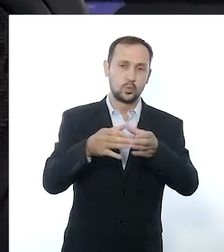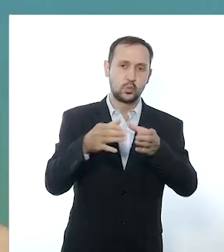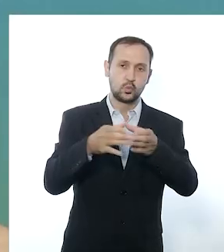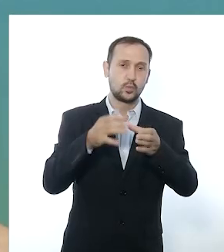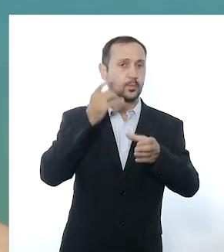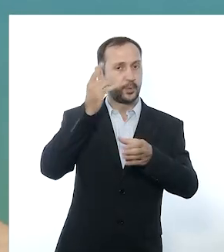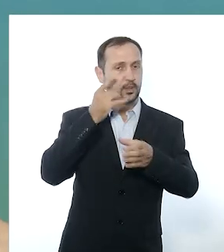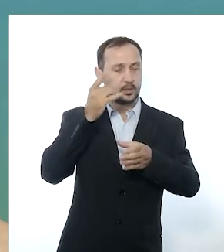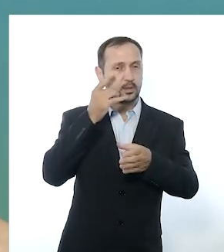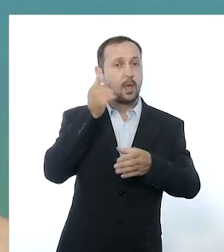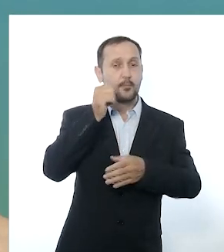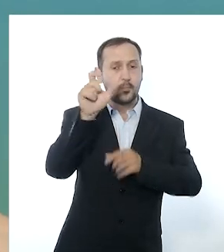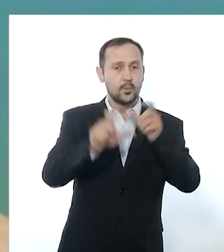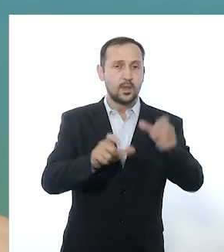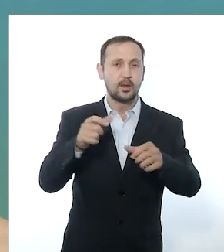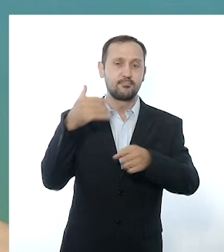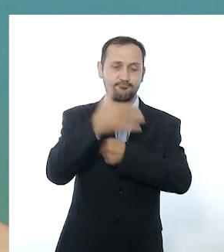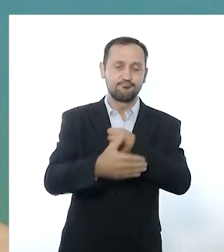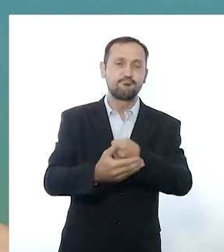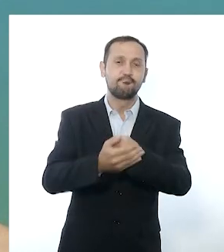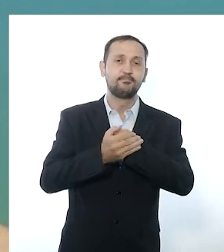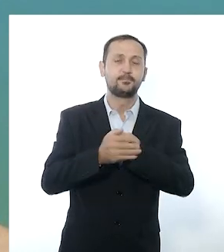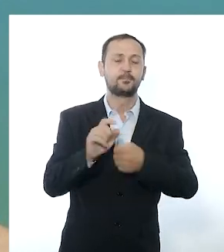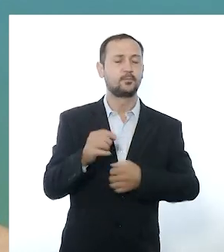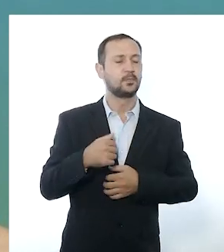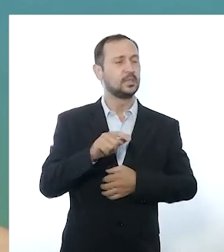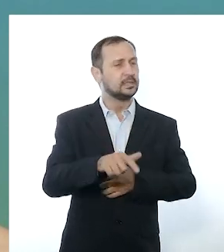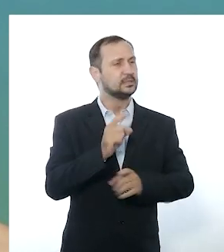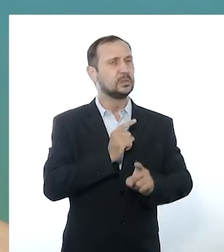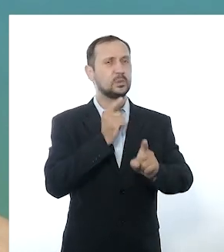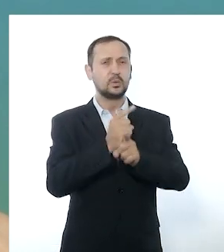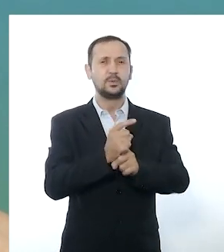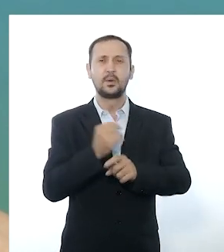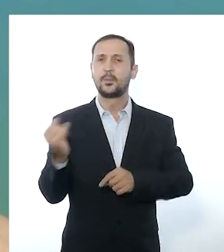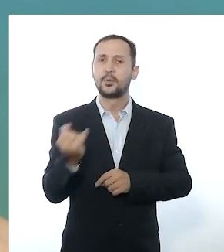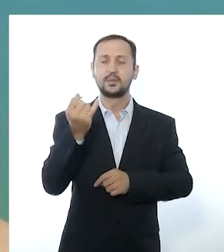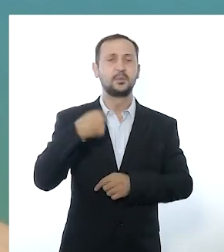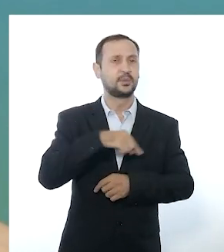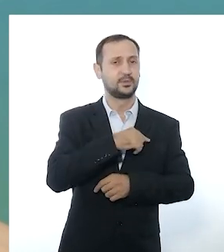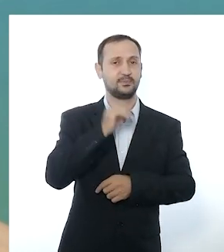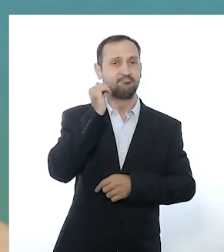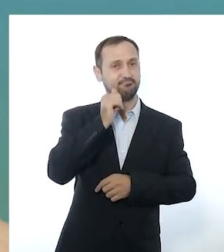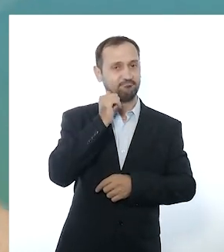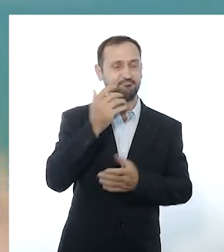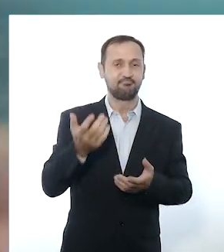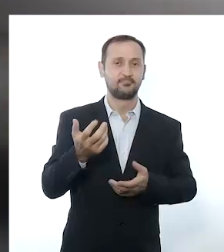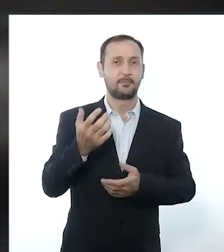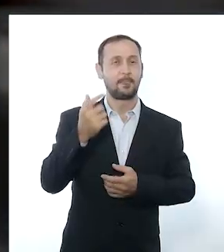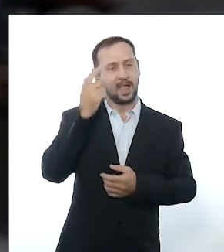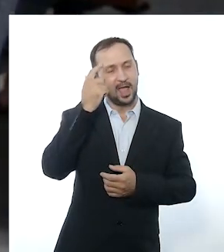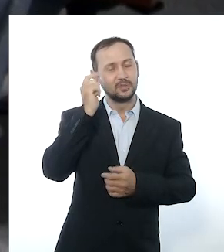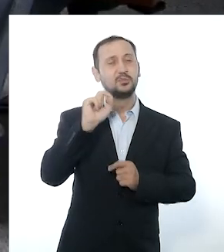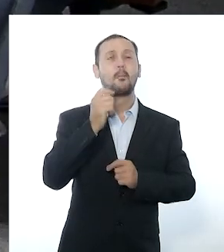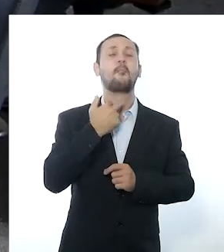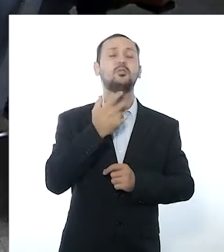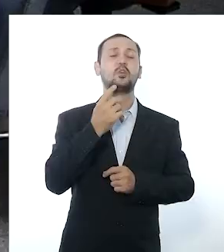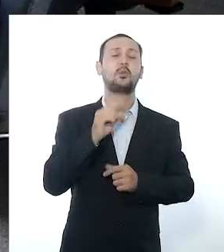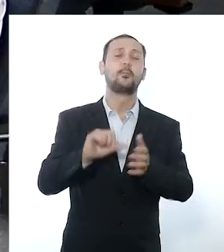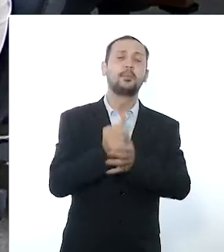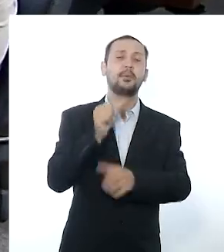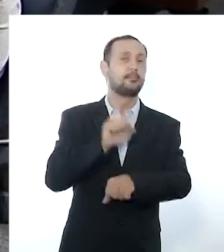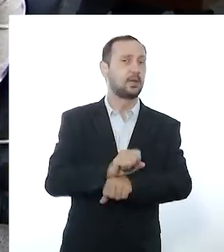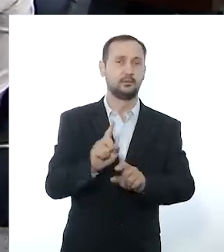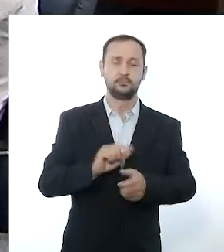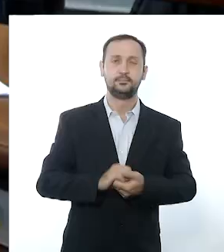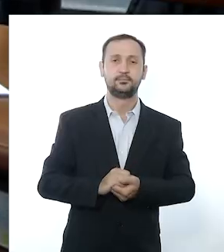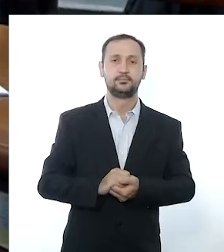Mulher. Esse encontro é bastante importante para nós mulheres. Penso que não pode ficar só no primeiro. Segunda